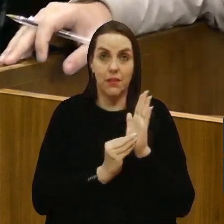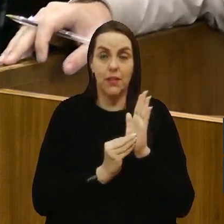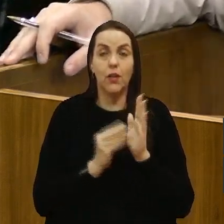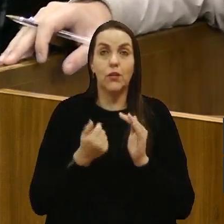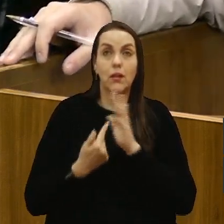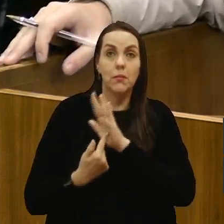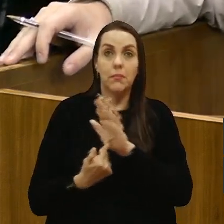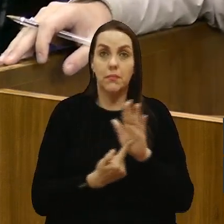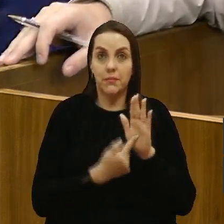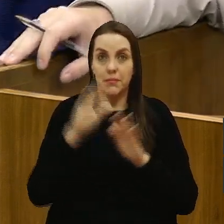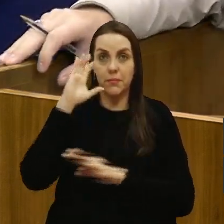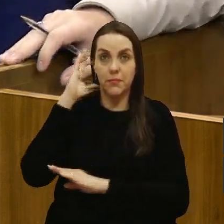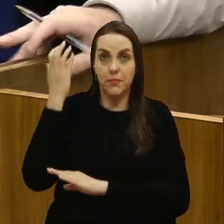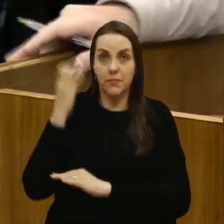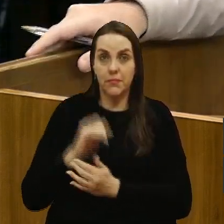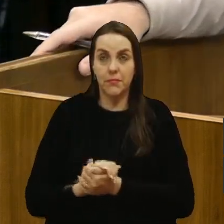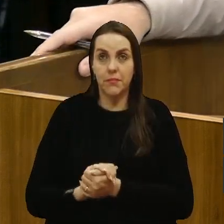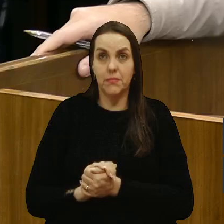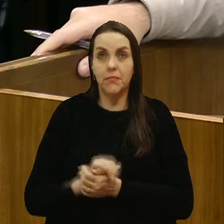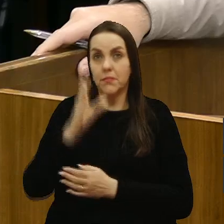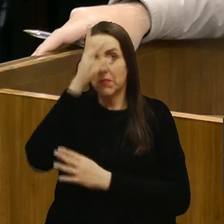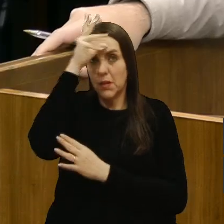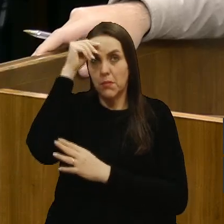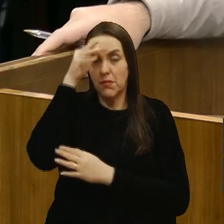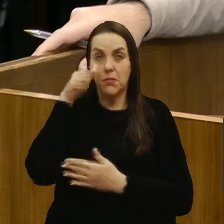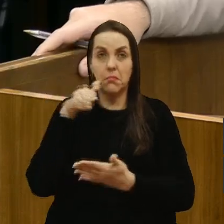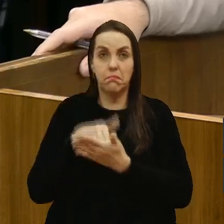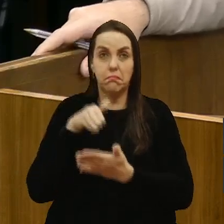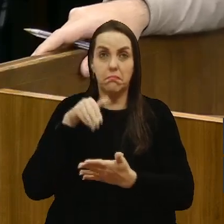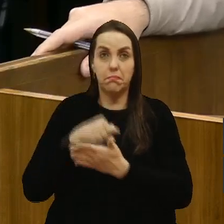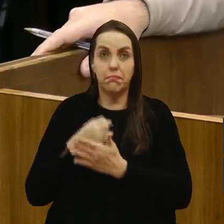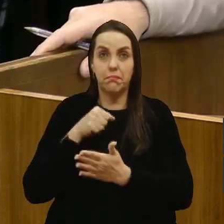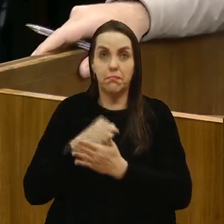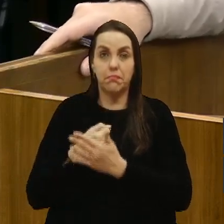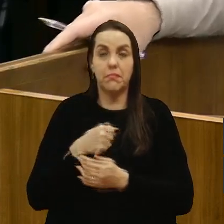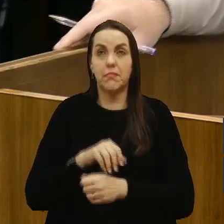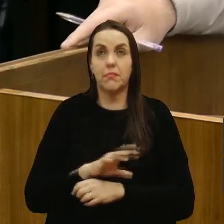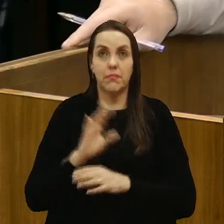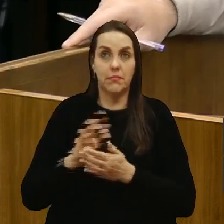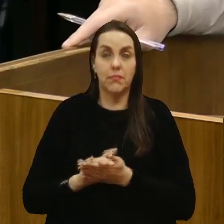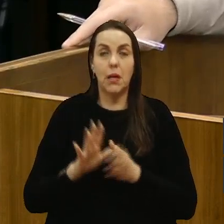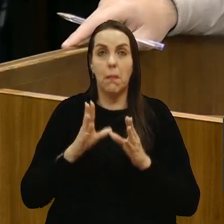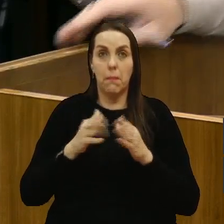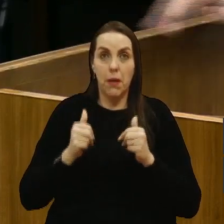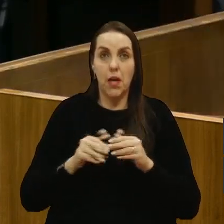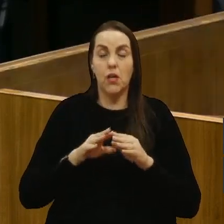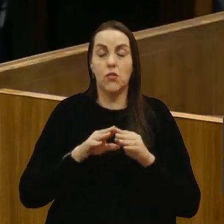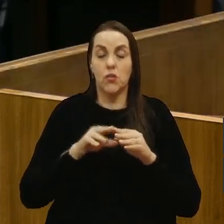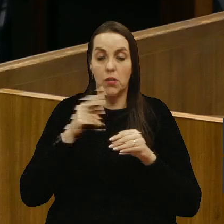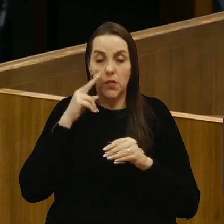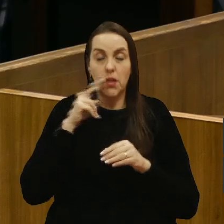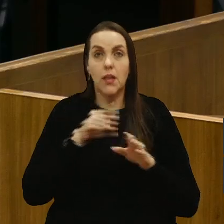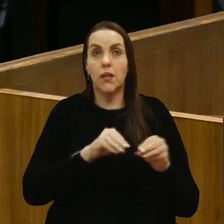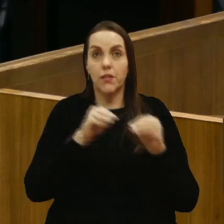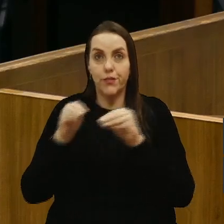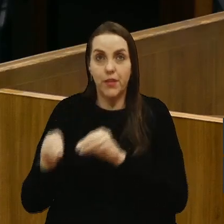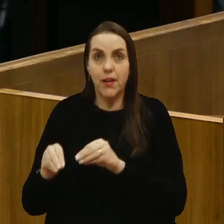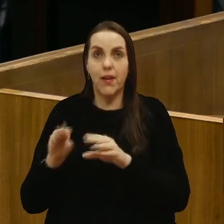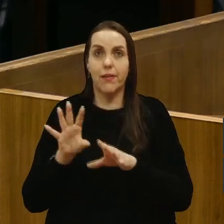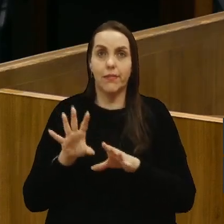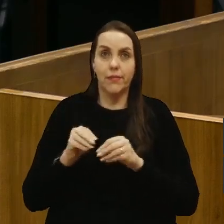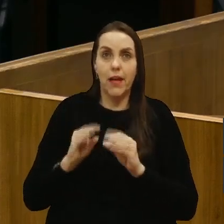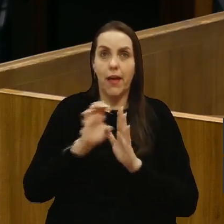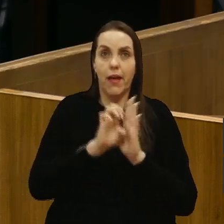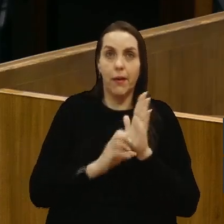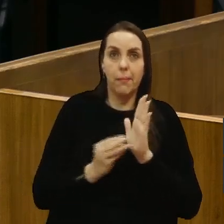apresenta soluções, o executivo barra a pauta, pede vista, segura o processo da gente, então mete uma emenda